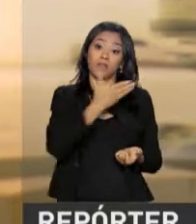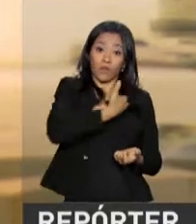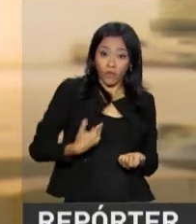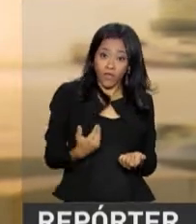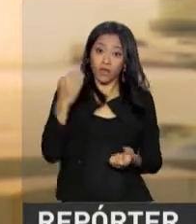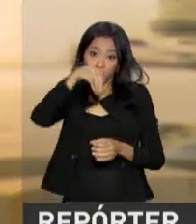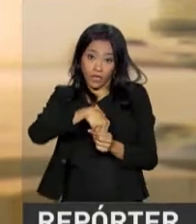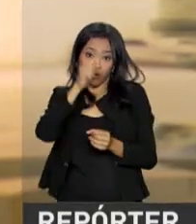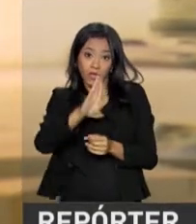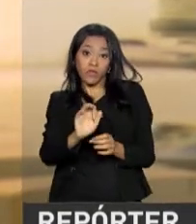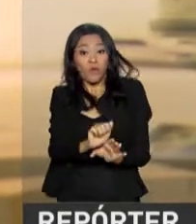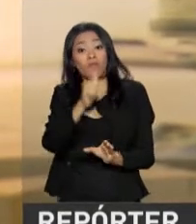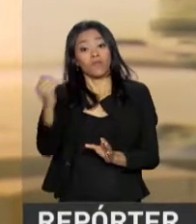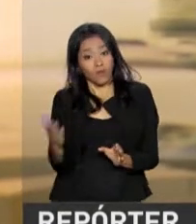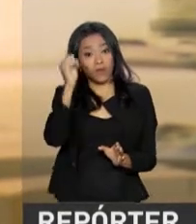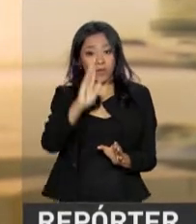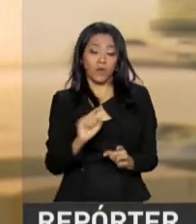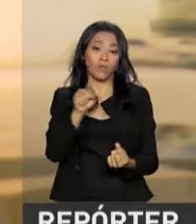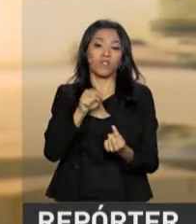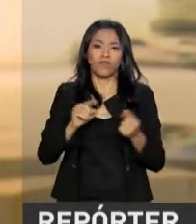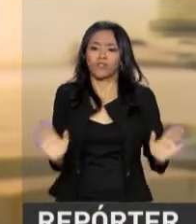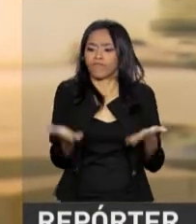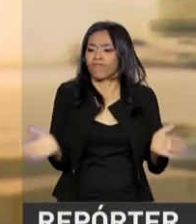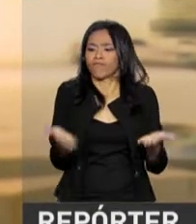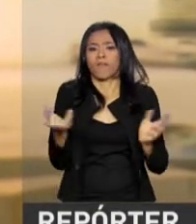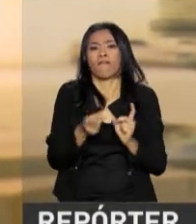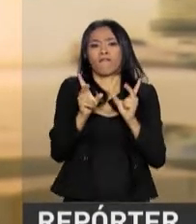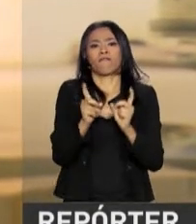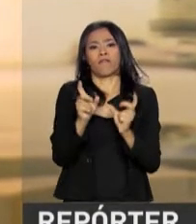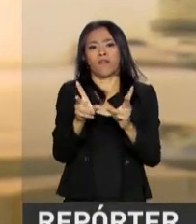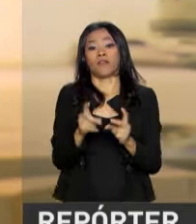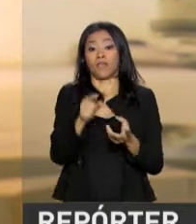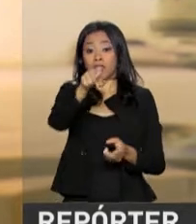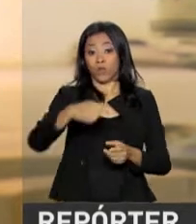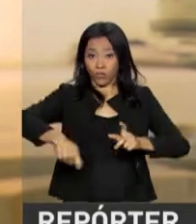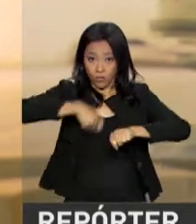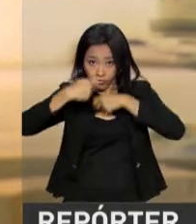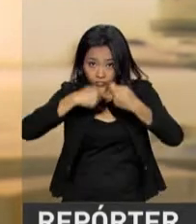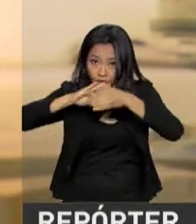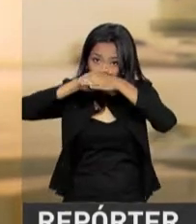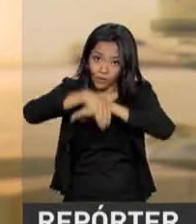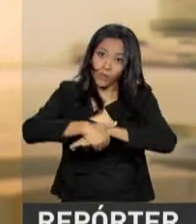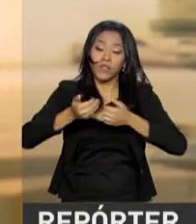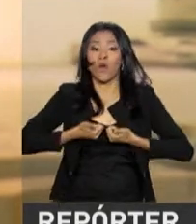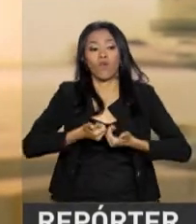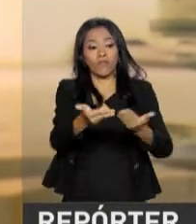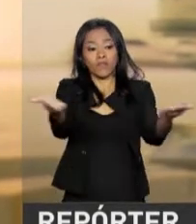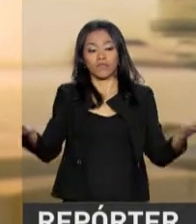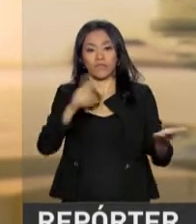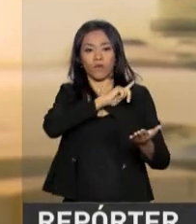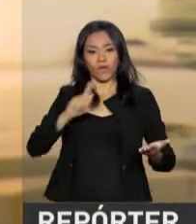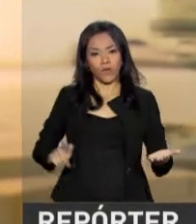o objetivo de impulsionar as exportações da região. No jantar oferecido aos governadores, o ministro das Relações